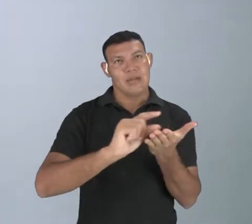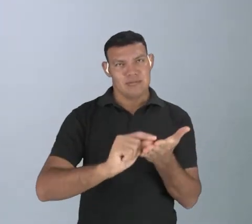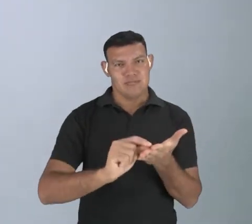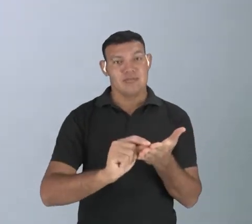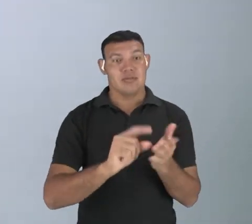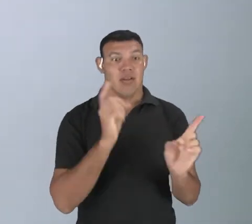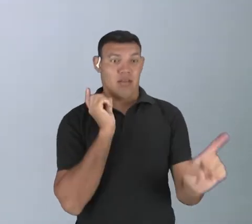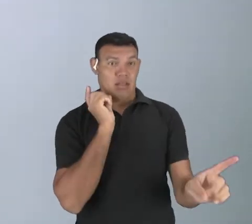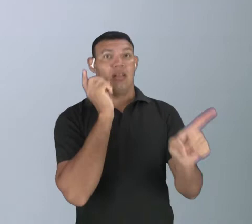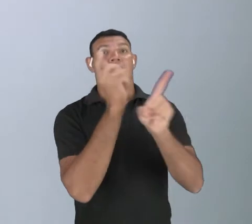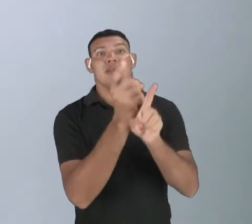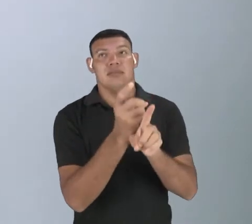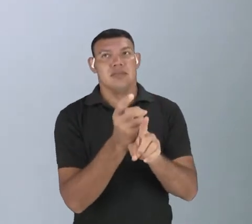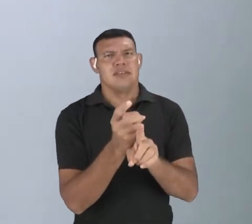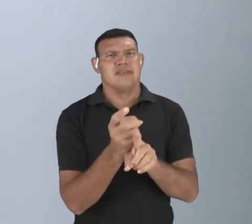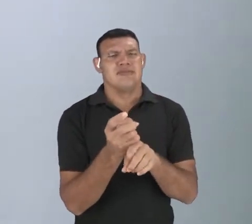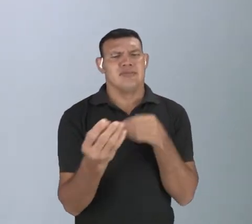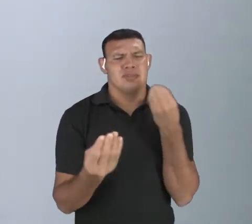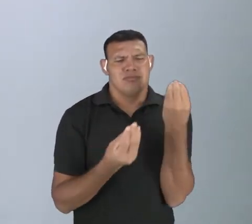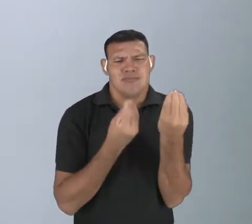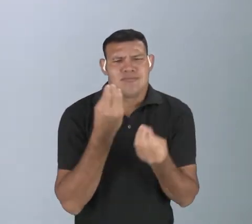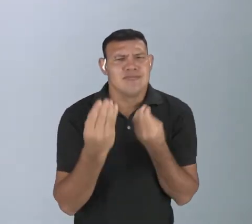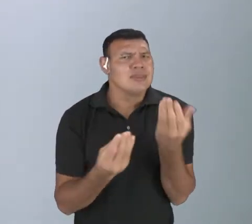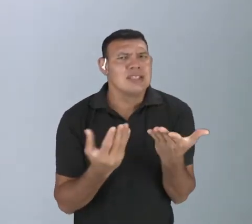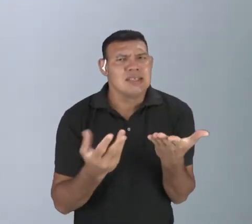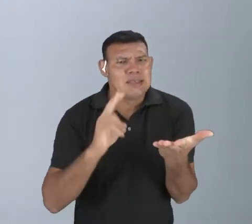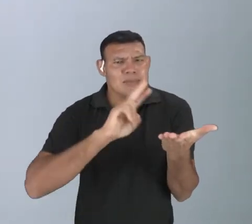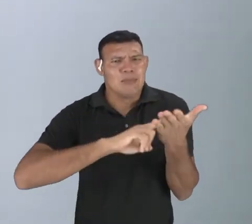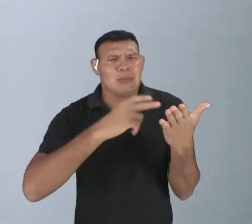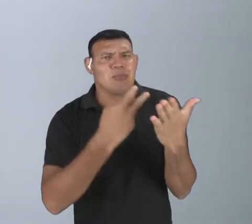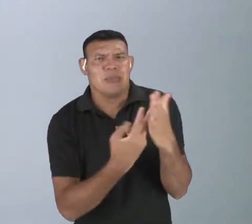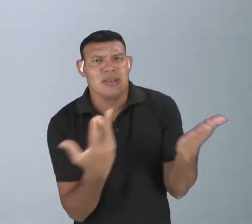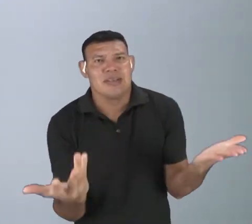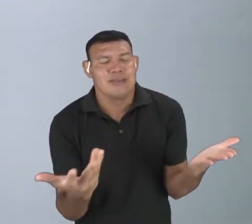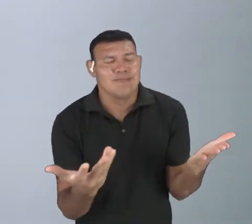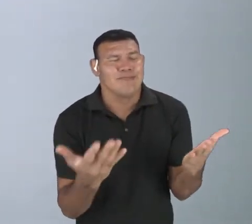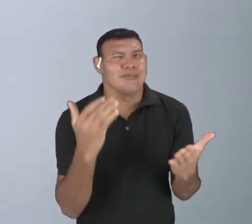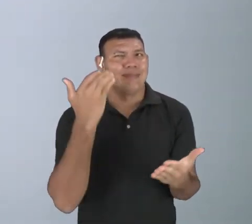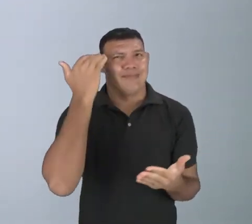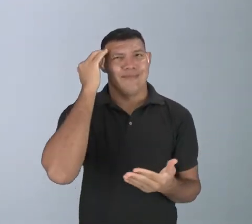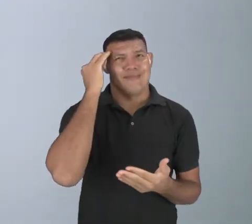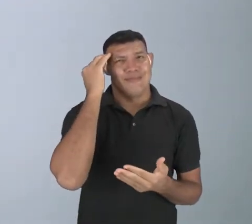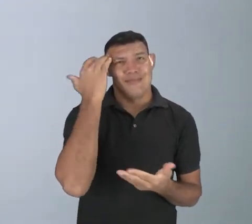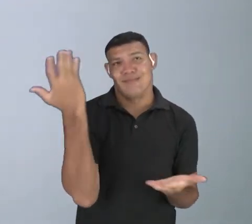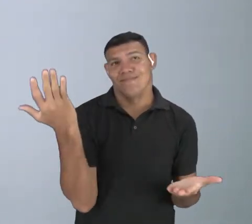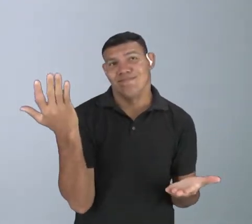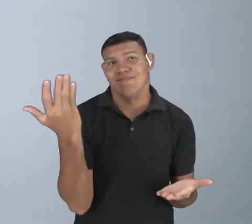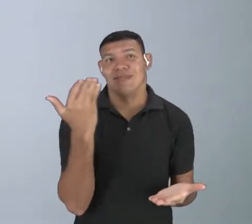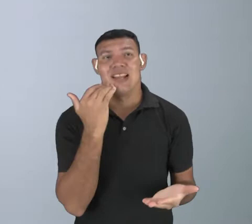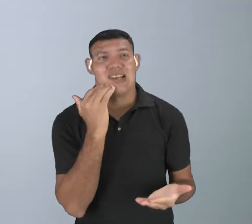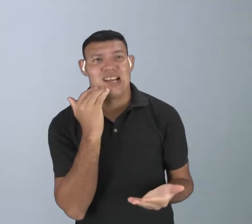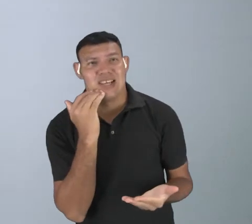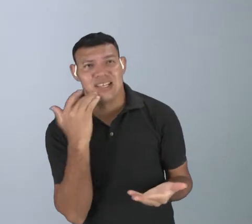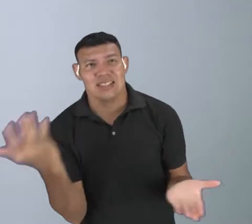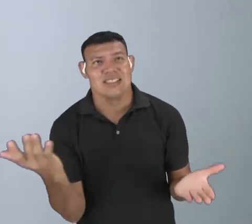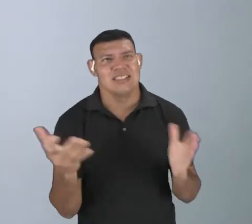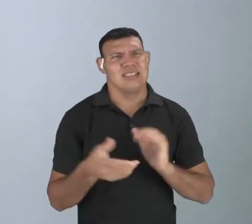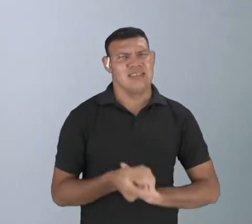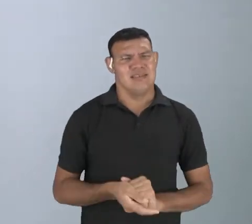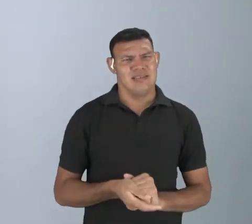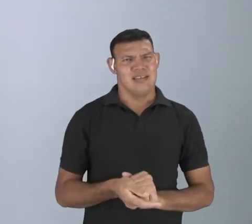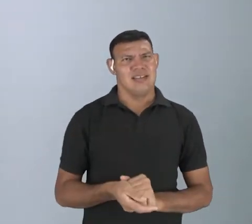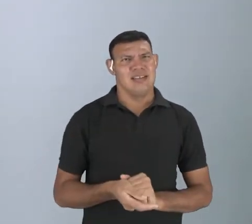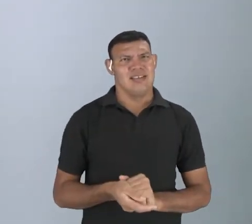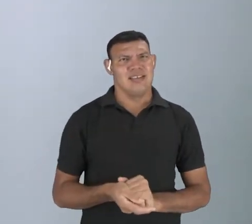e você pode ser tentado a traduzir ela ao pé da letra e você vai ficar sem entender. Já pensou? When the hell freezes over, quando o inferno congelar,